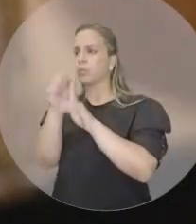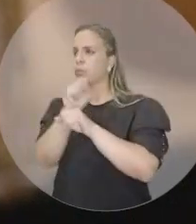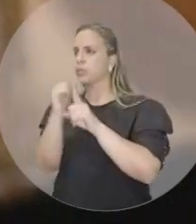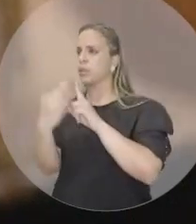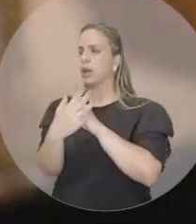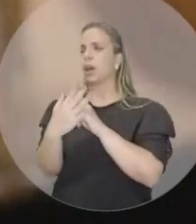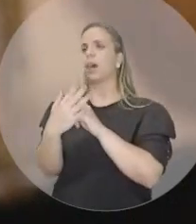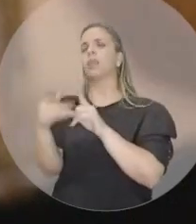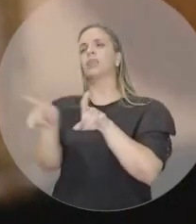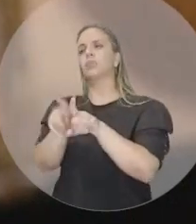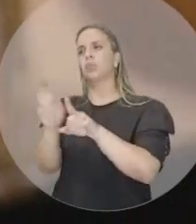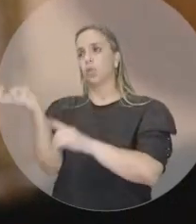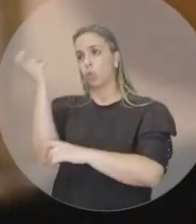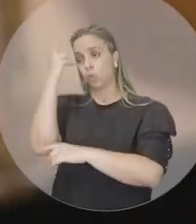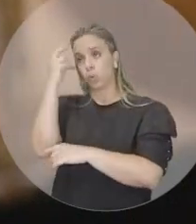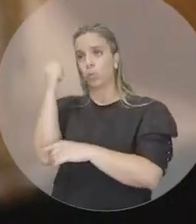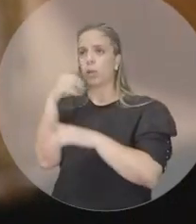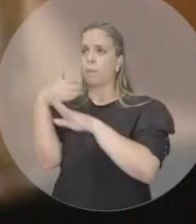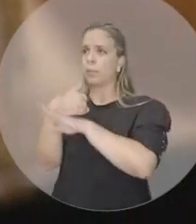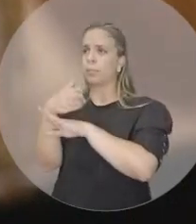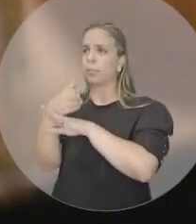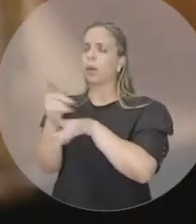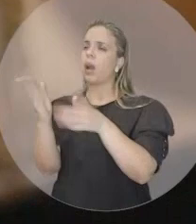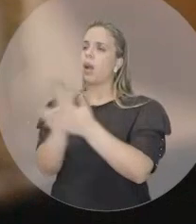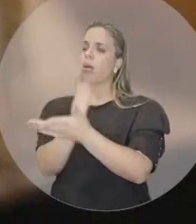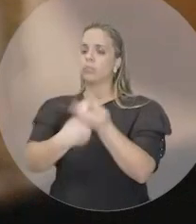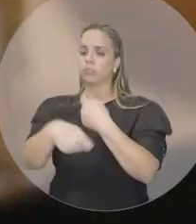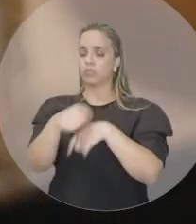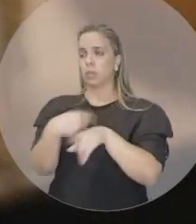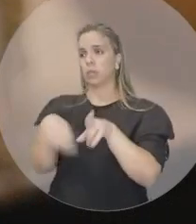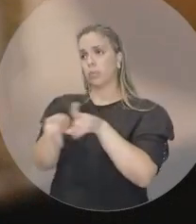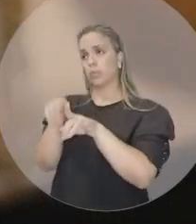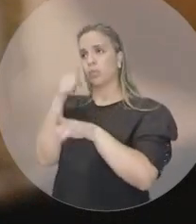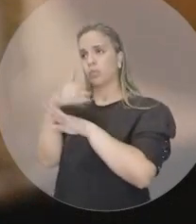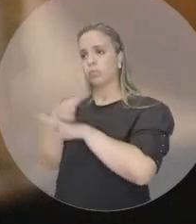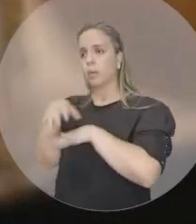sociais, culturais, econômicas, enfim, é que as